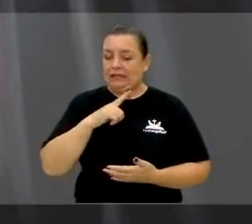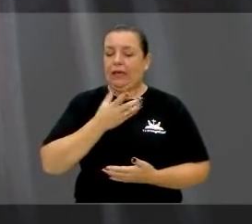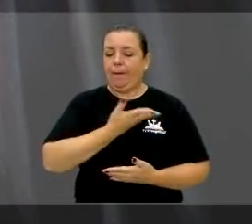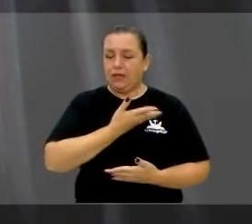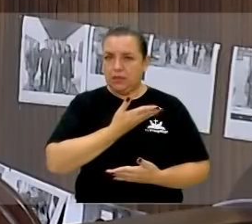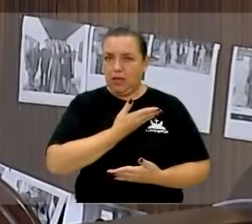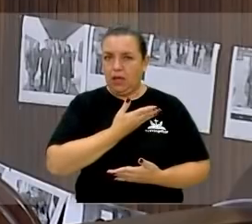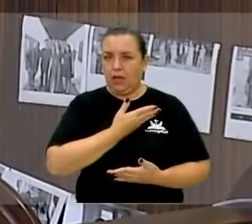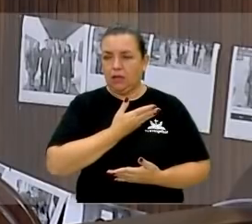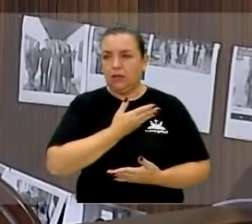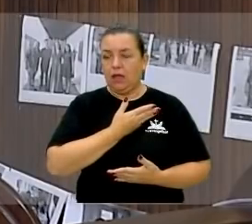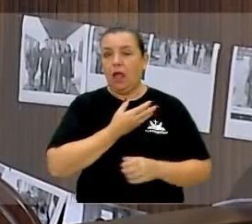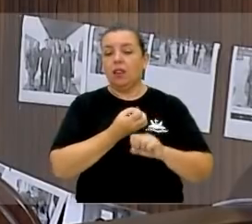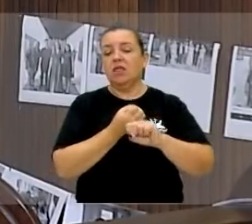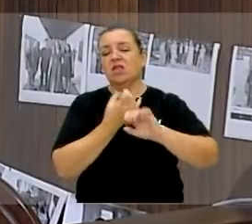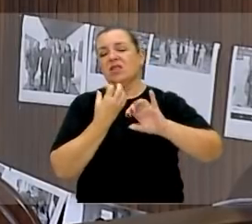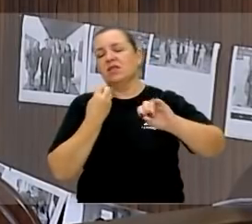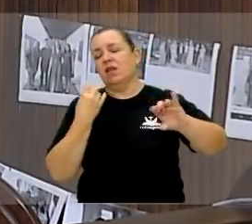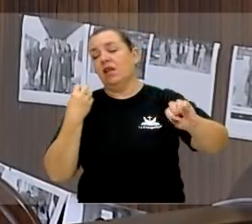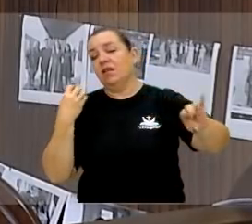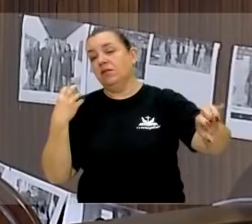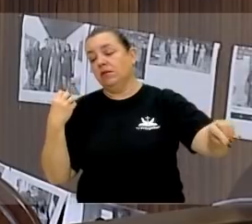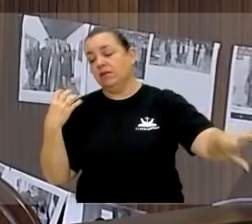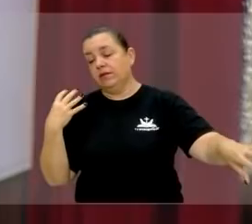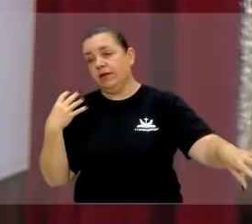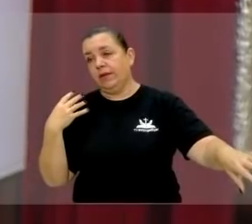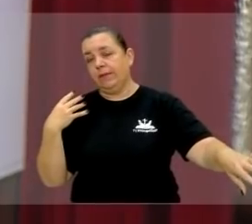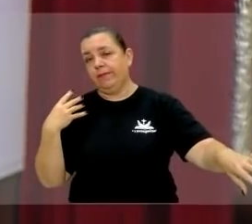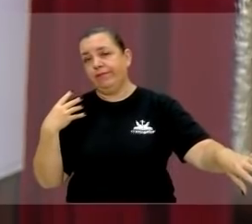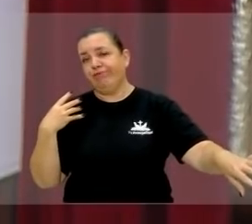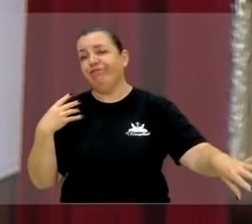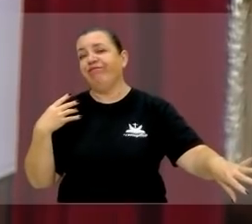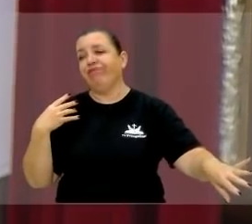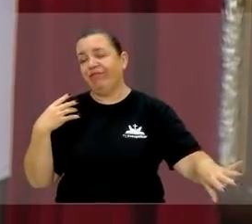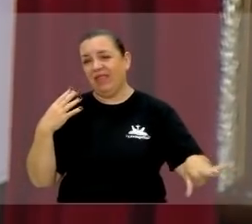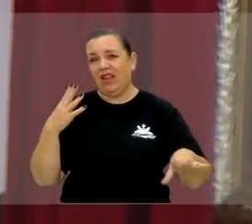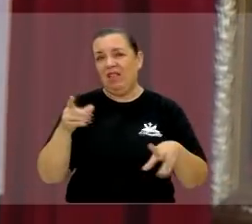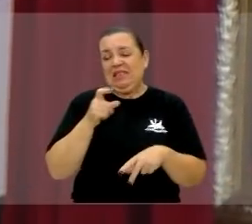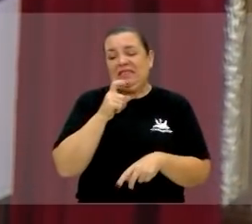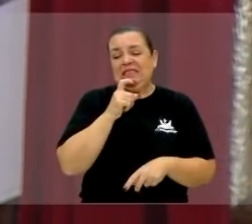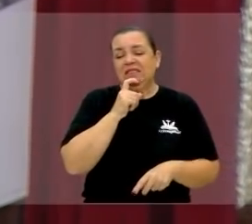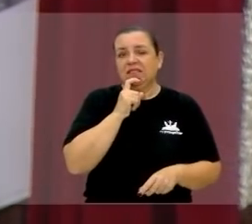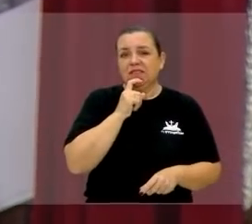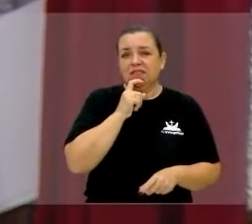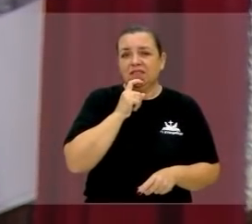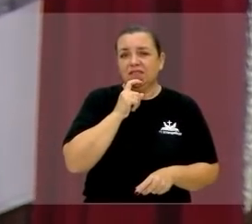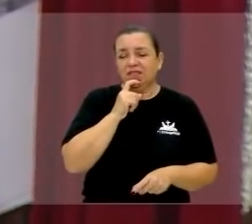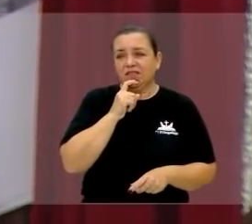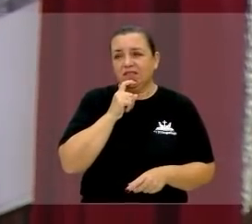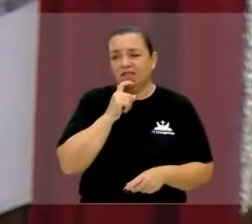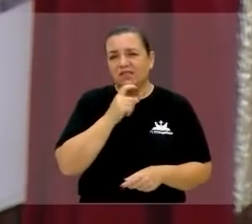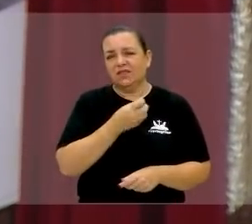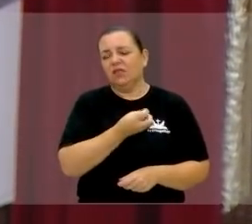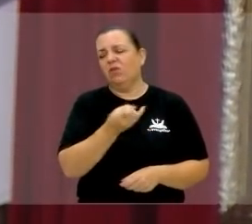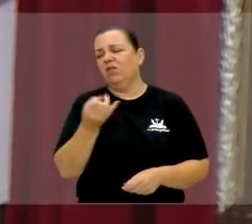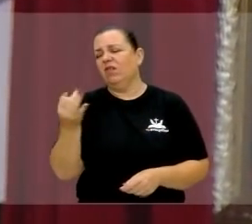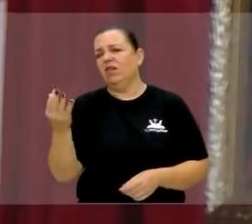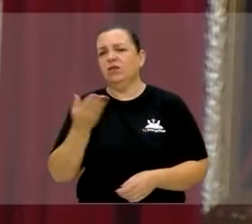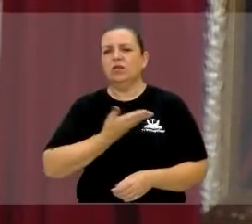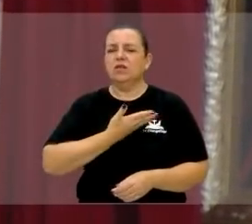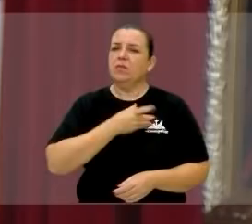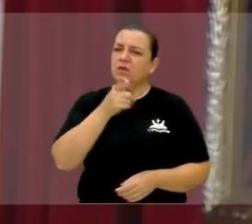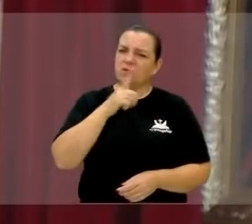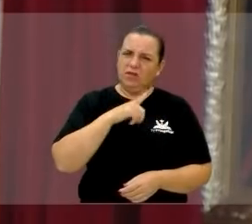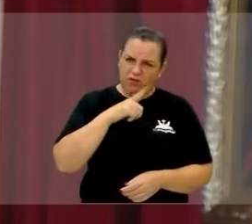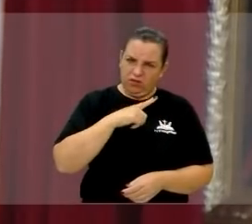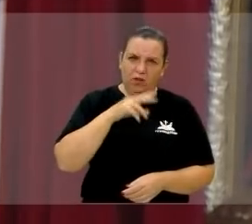a distância, ela vai esfriando. Quantos amigos você tinha, lembra,